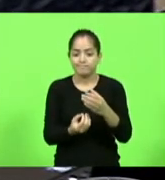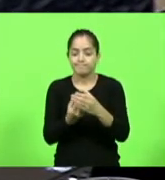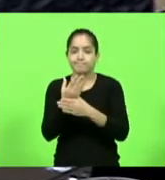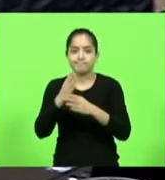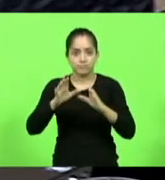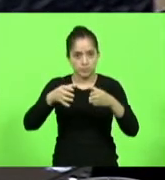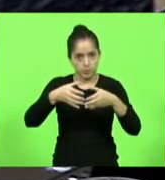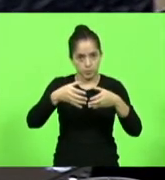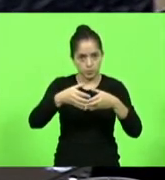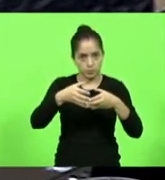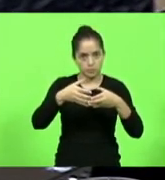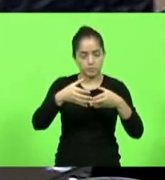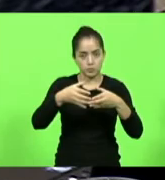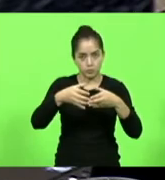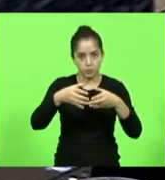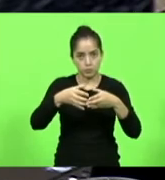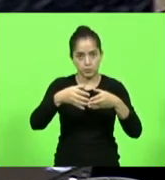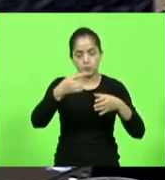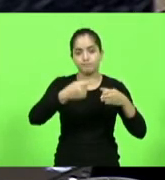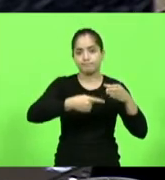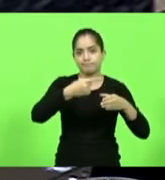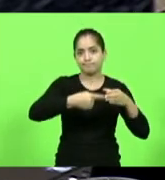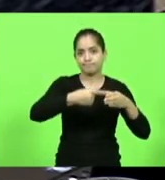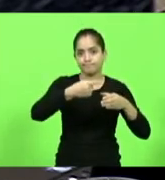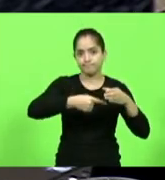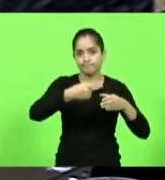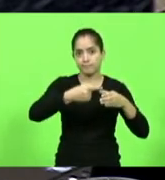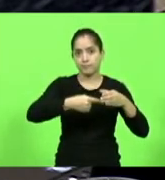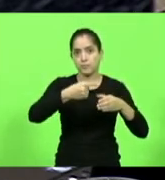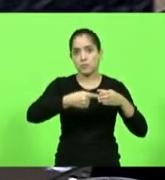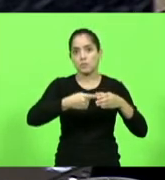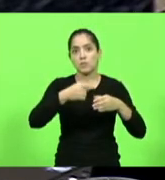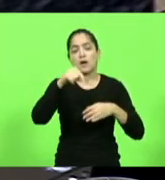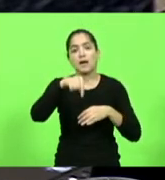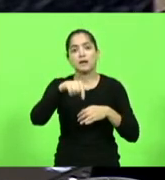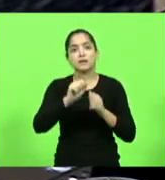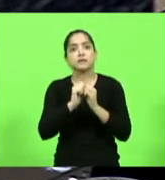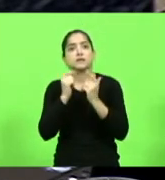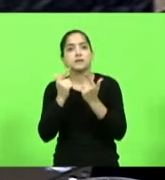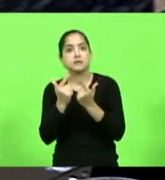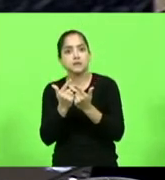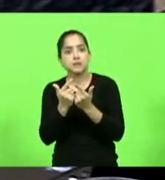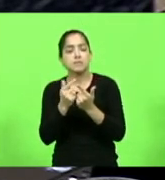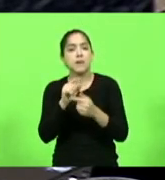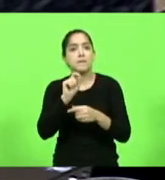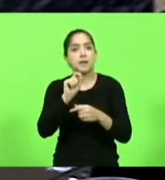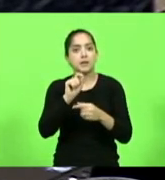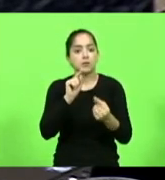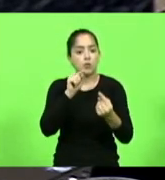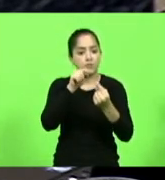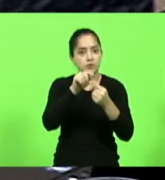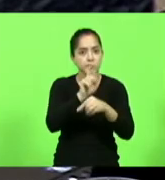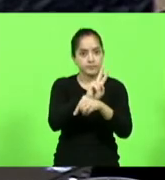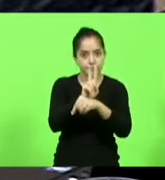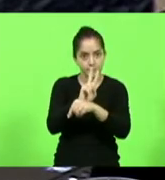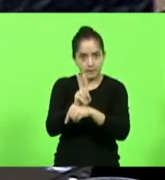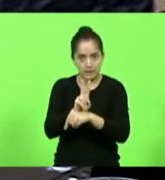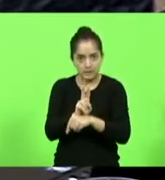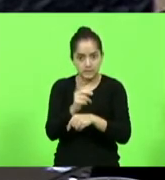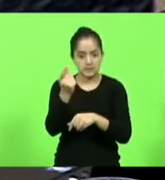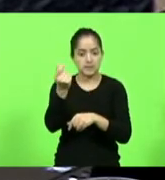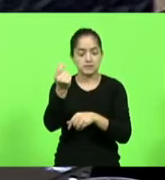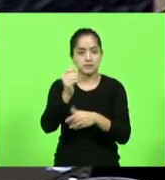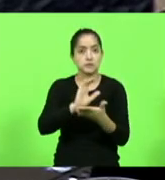comissão aqui interna na casa para fiscalização dos investimentos